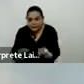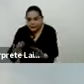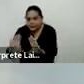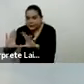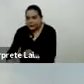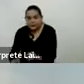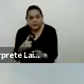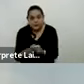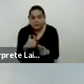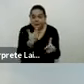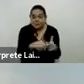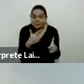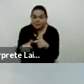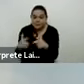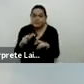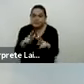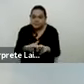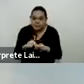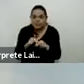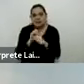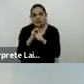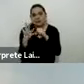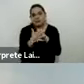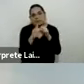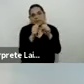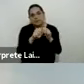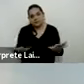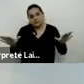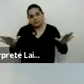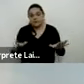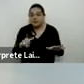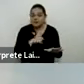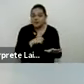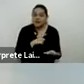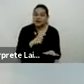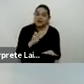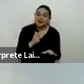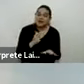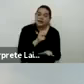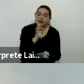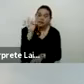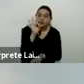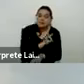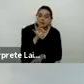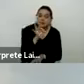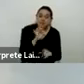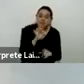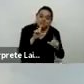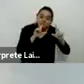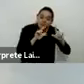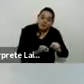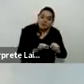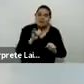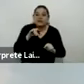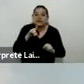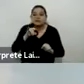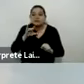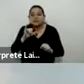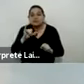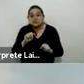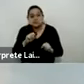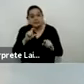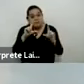negociações, mesmo com índices menores ou com vantagens menores, mas com a mesma linha